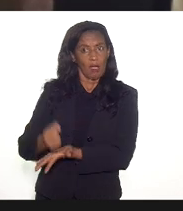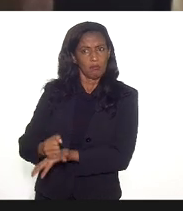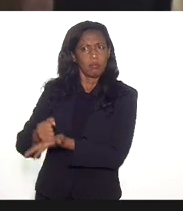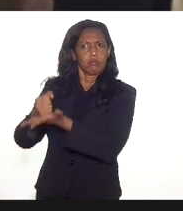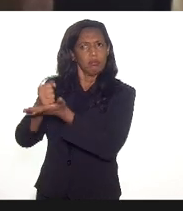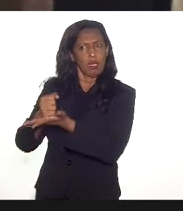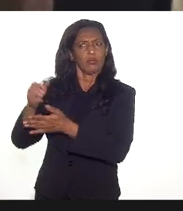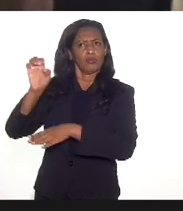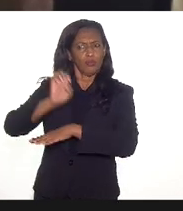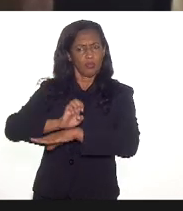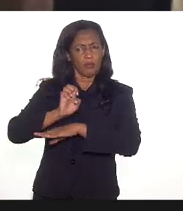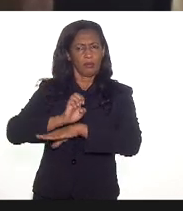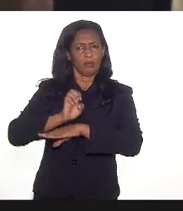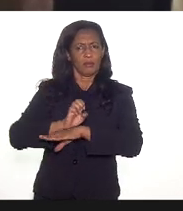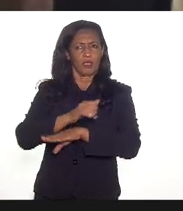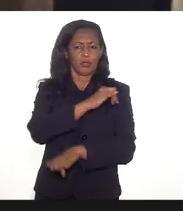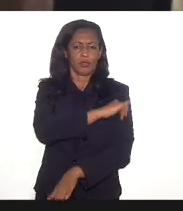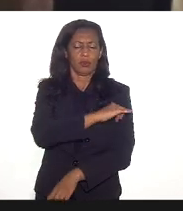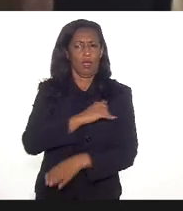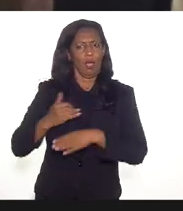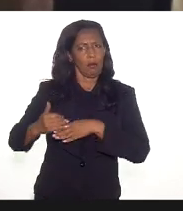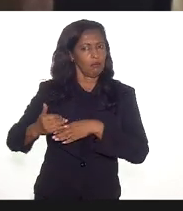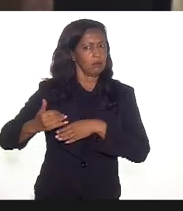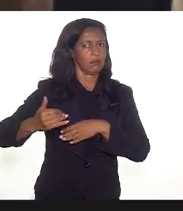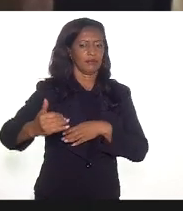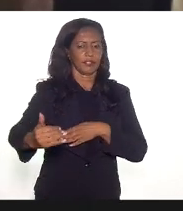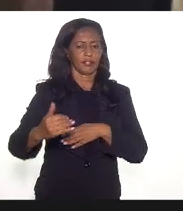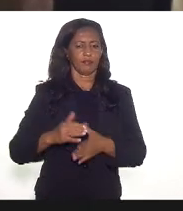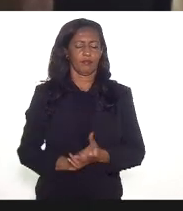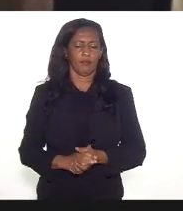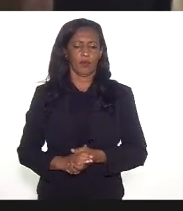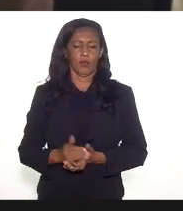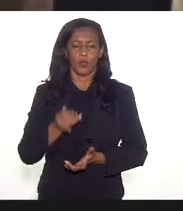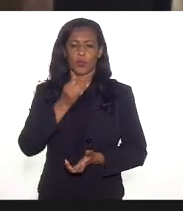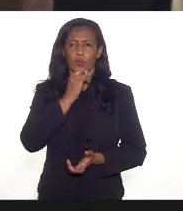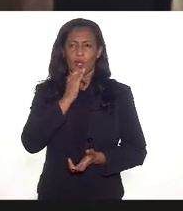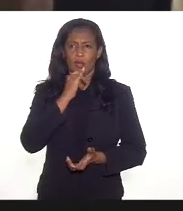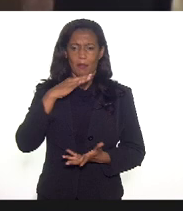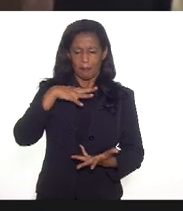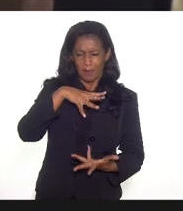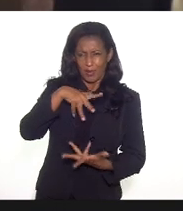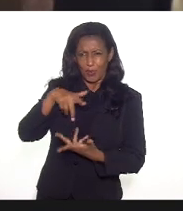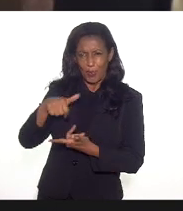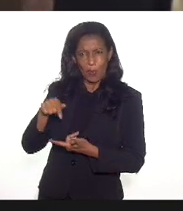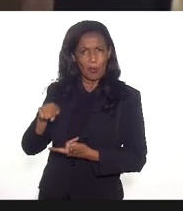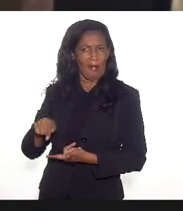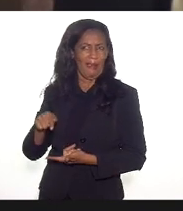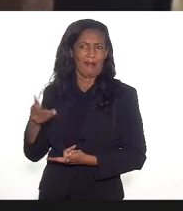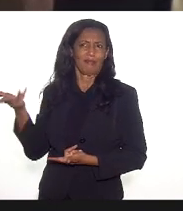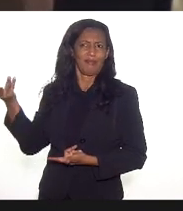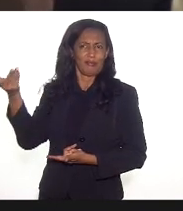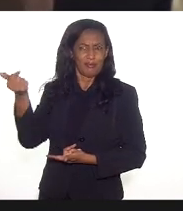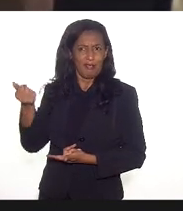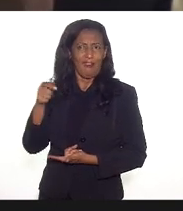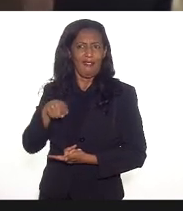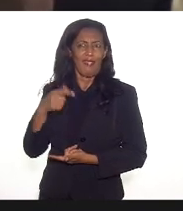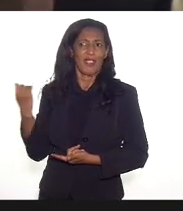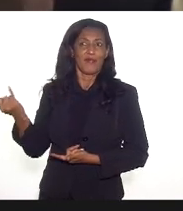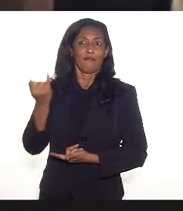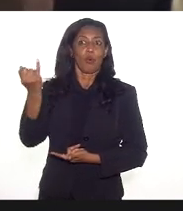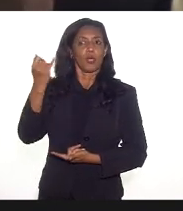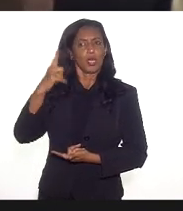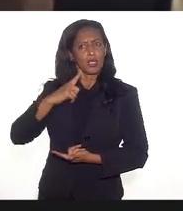sustentabilidade do Estado do Rio de Janeiro a longo prazo. Os exemplos pelo mundo são enormes e demonstram a importância de um